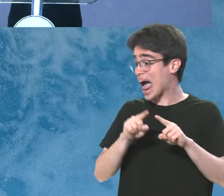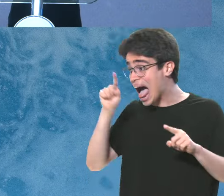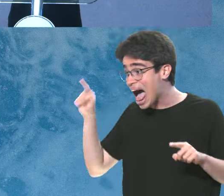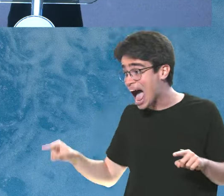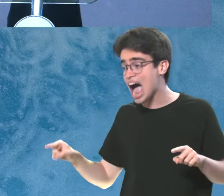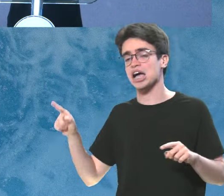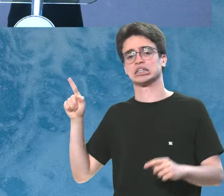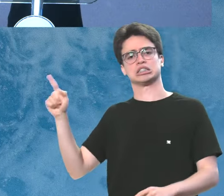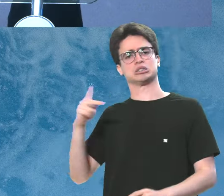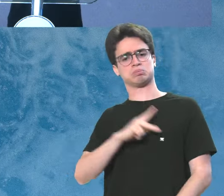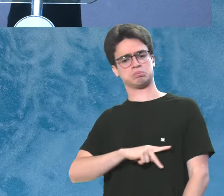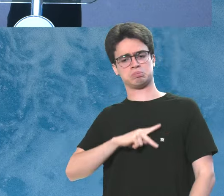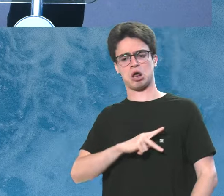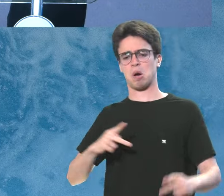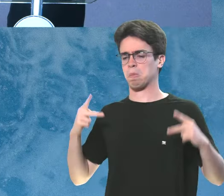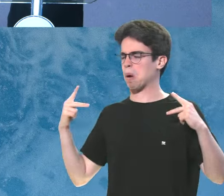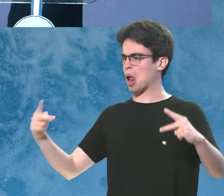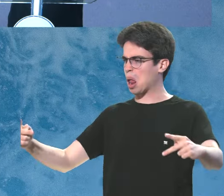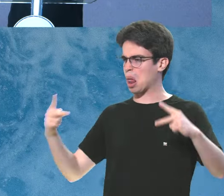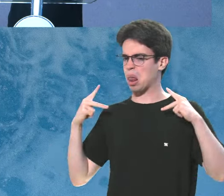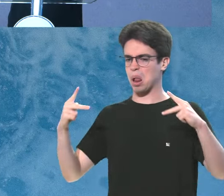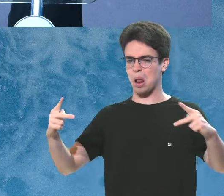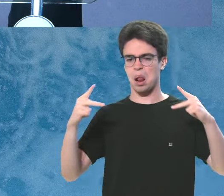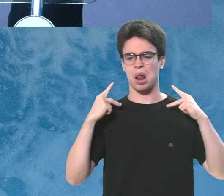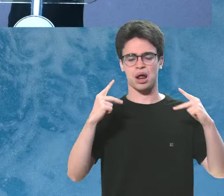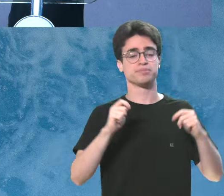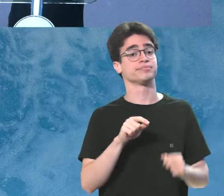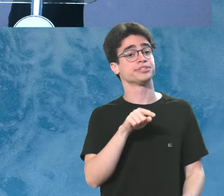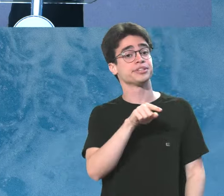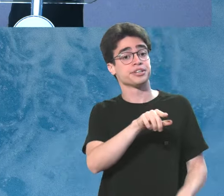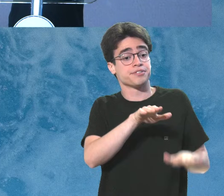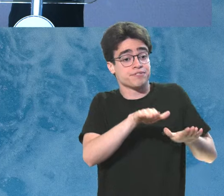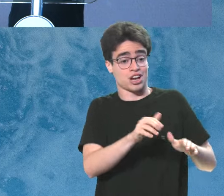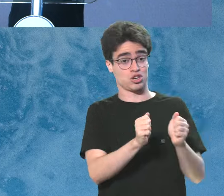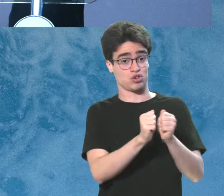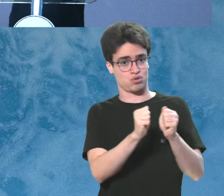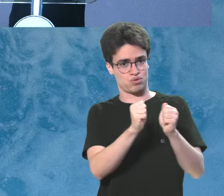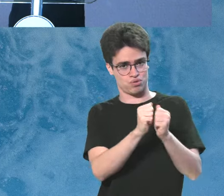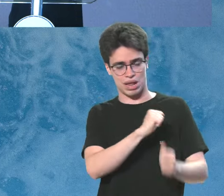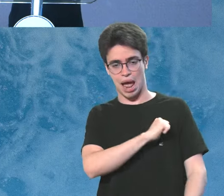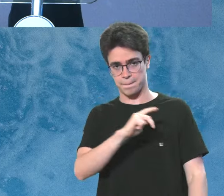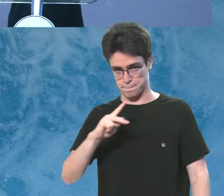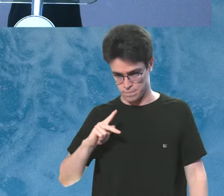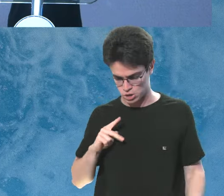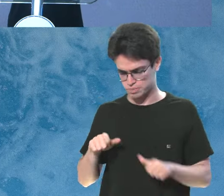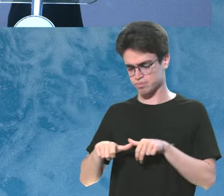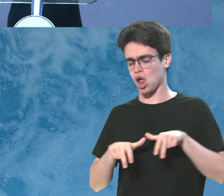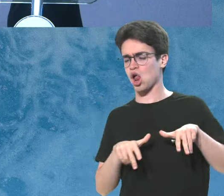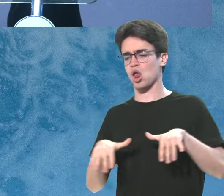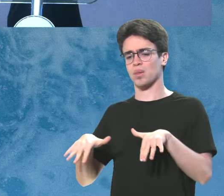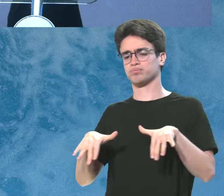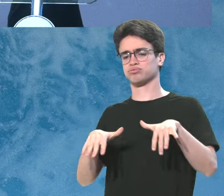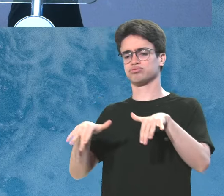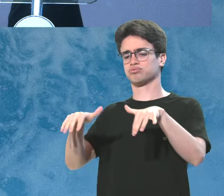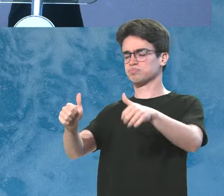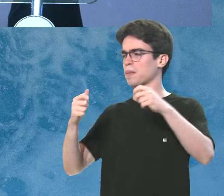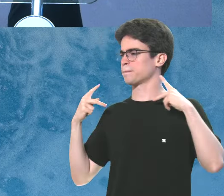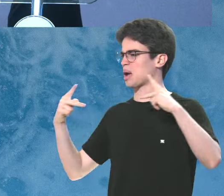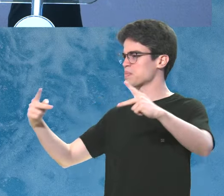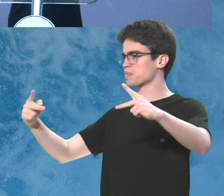Pregado corajosamente em nome de Jesus Saulo permaneceu com os apóstolos e andava com eles por por Jerusalém pregando